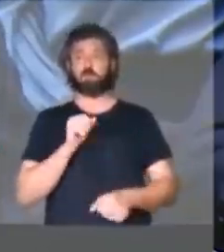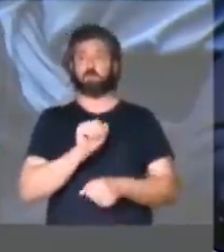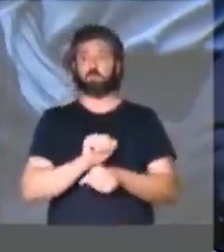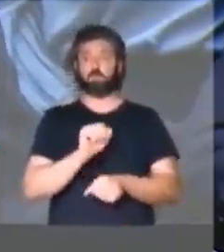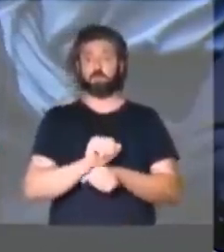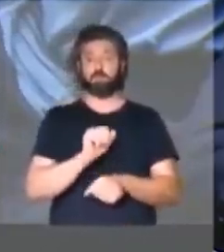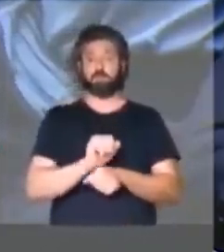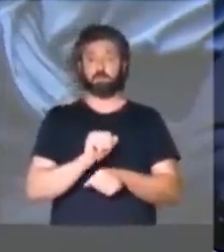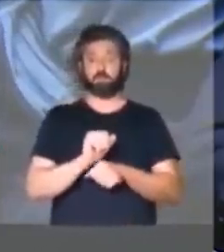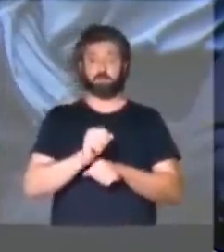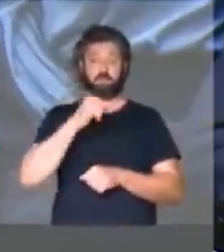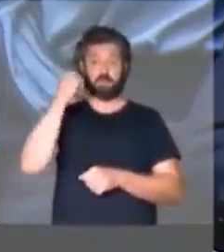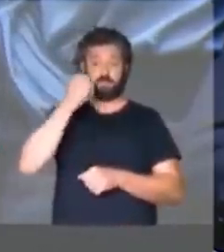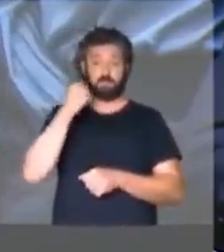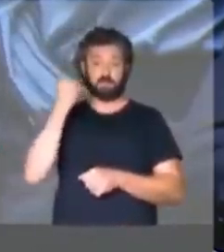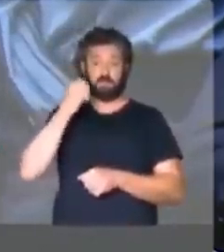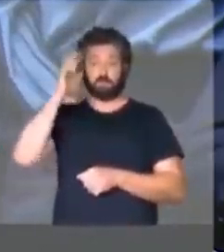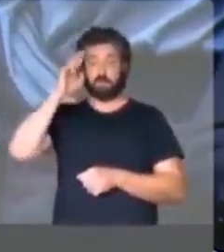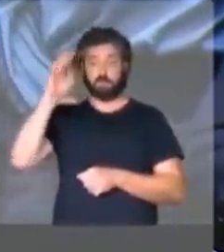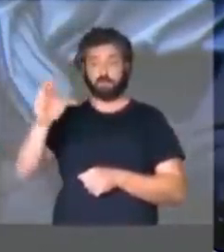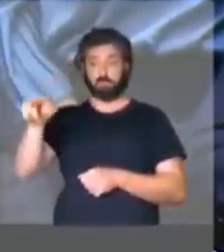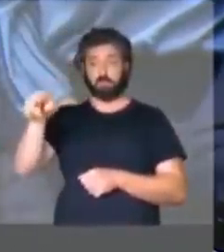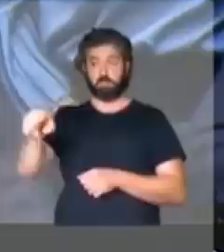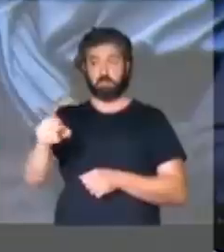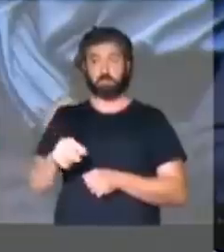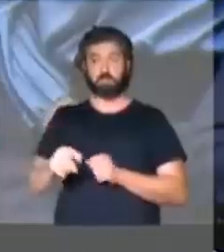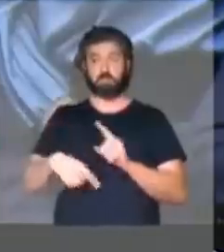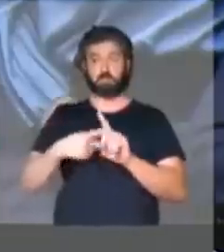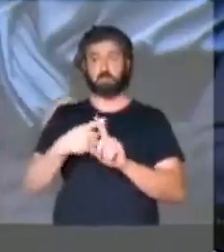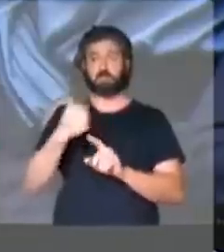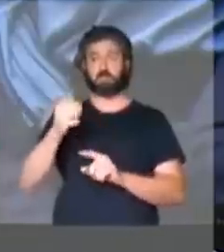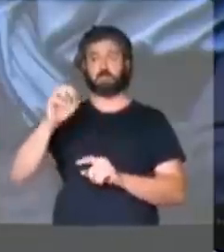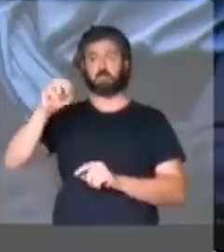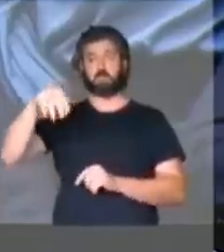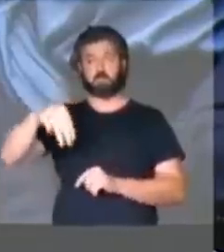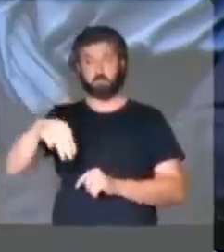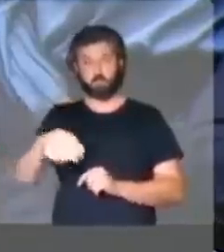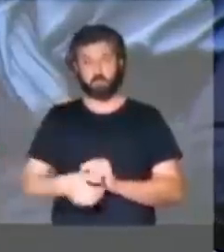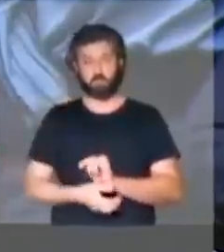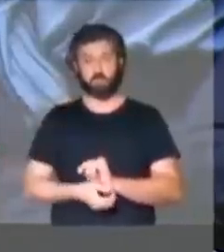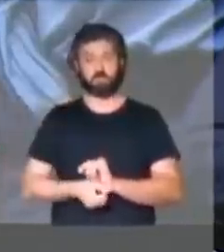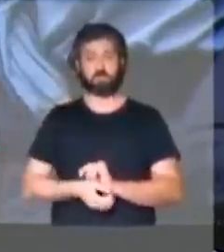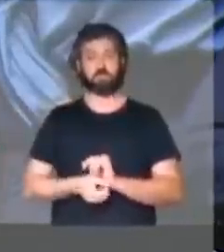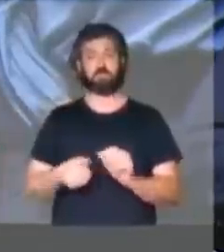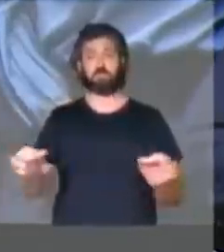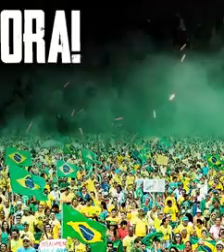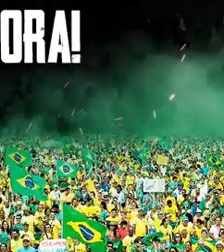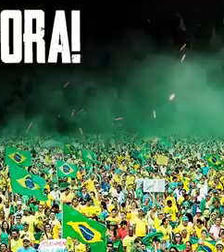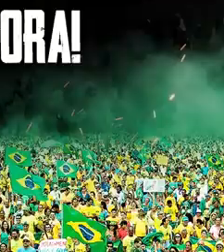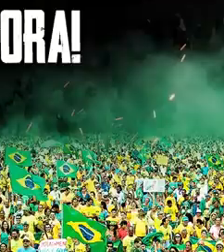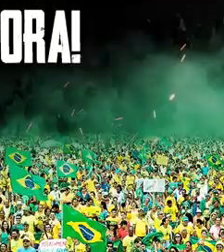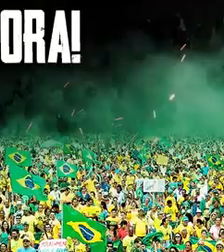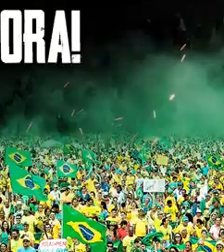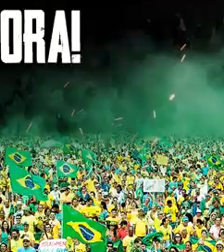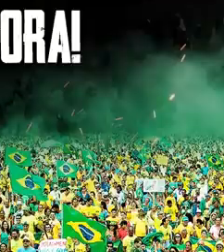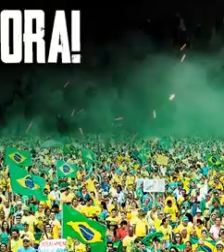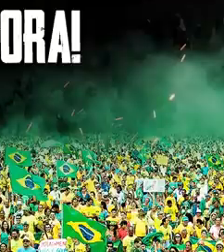aguardar, senador Rodrigo, em respeito à Vossa Excelência, mais 10 minutos e eu vou encerrar a votação.